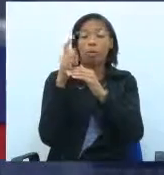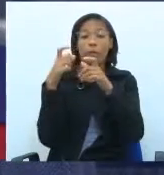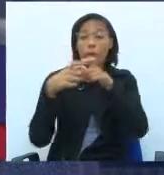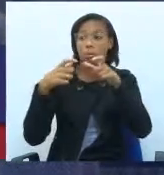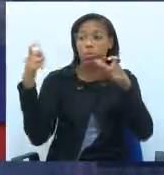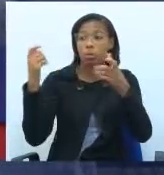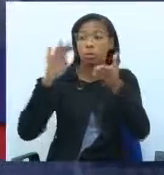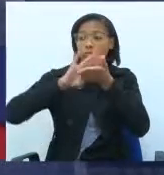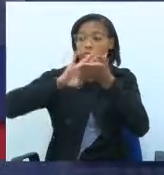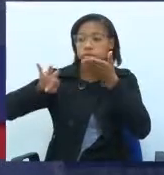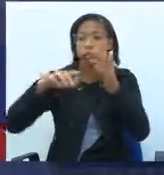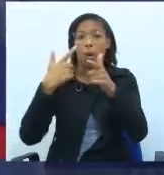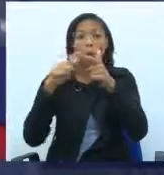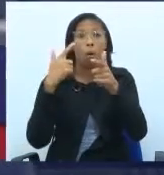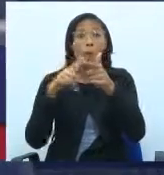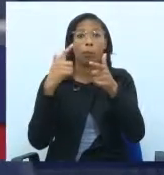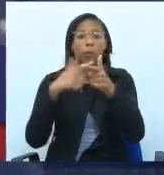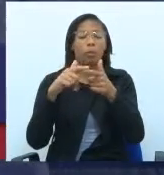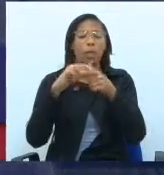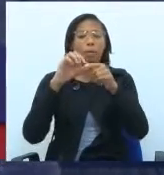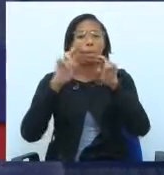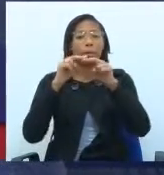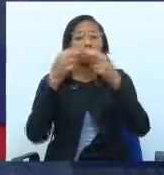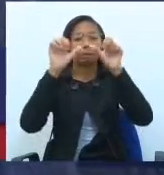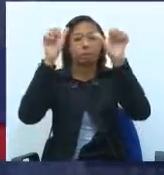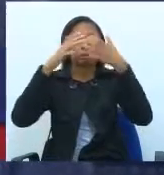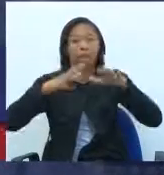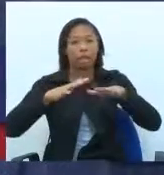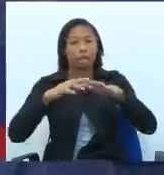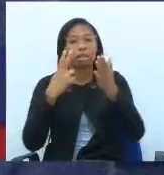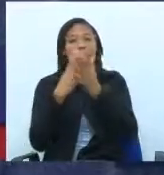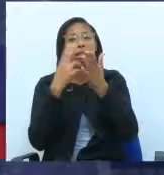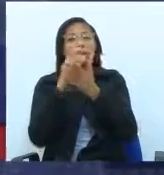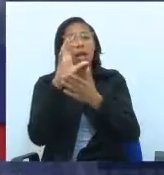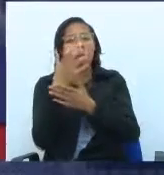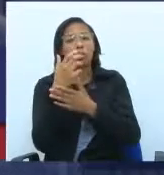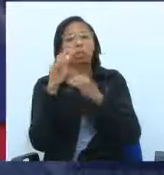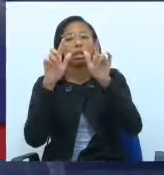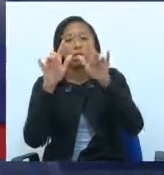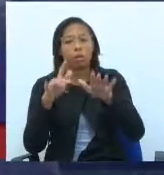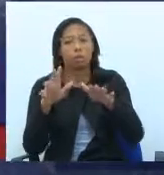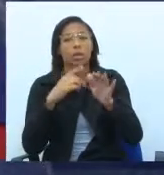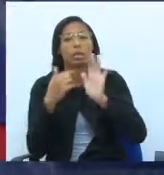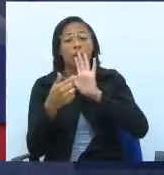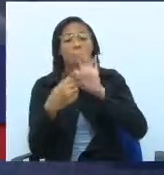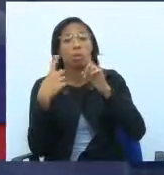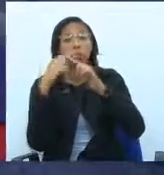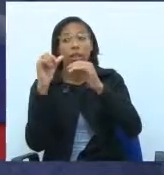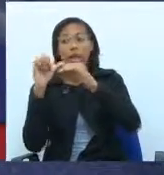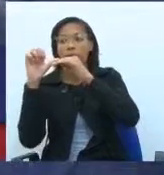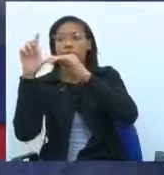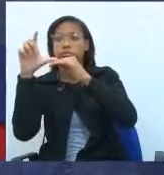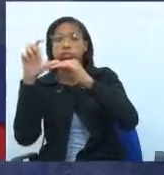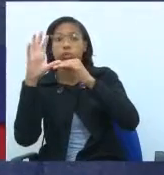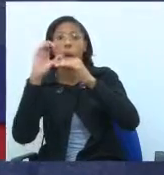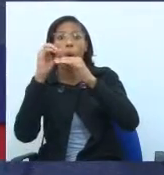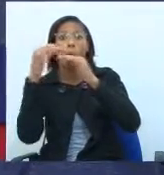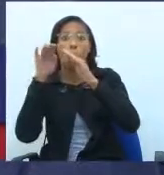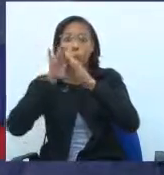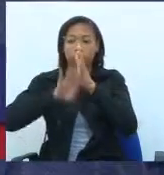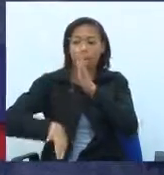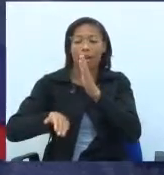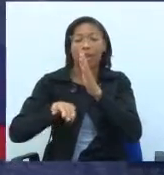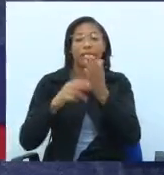sem nenhum grande sintoma essa crise. E isso é fundamental. Toda vez que o município se destaca, ou porque ele cresce mais ou porque ele decresce